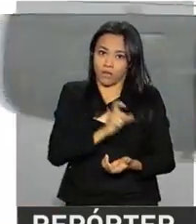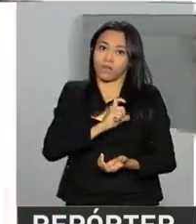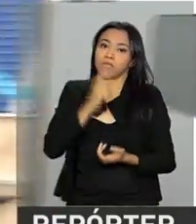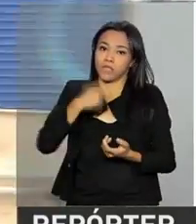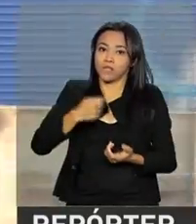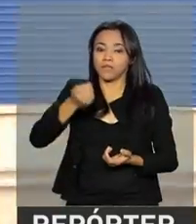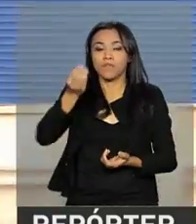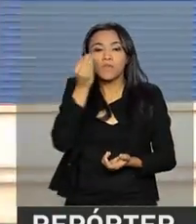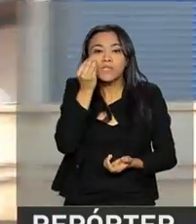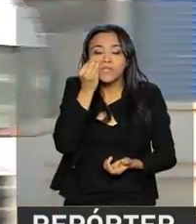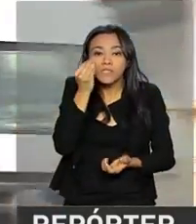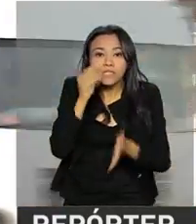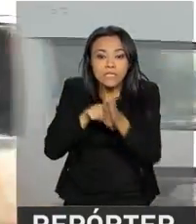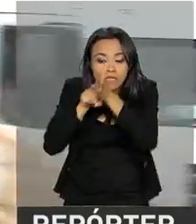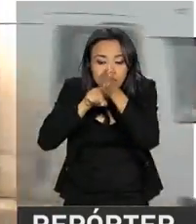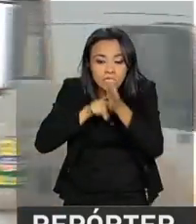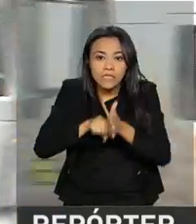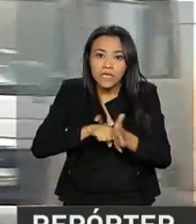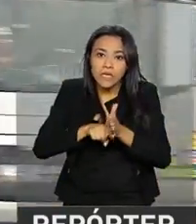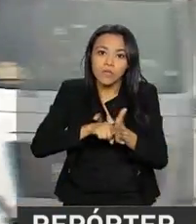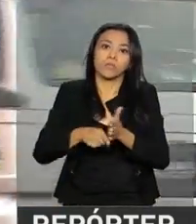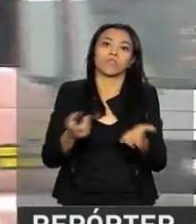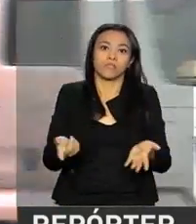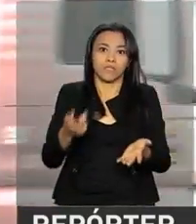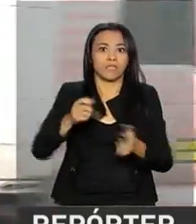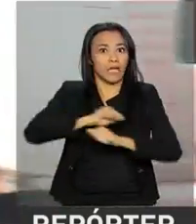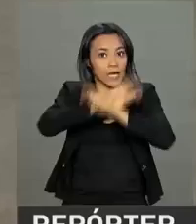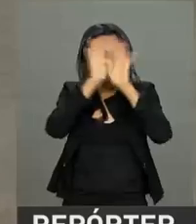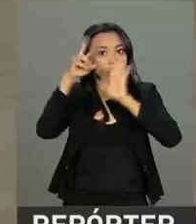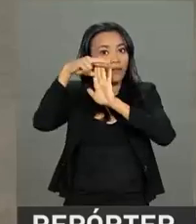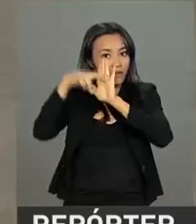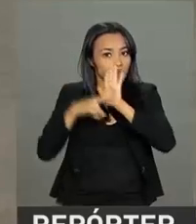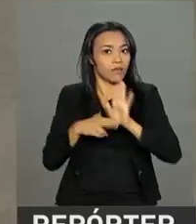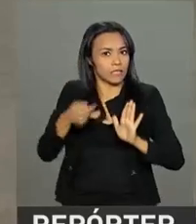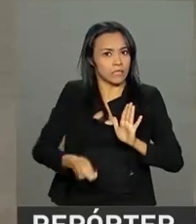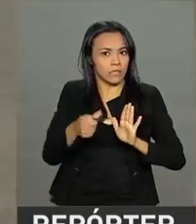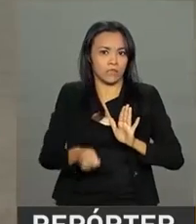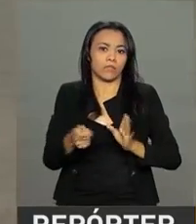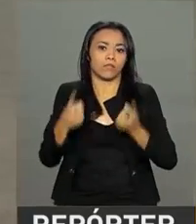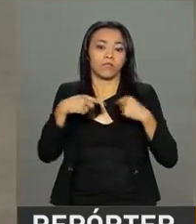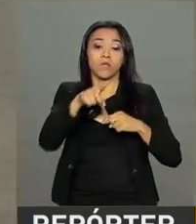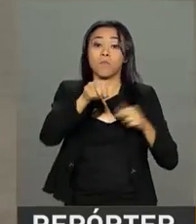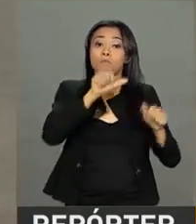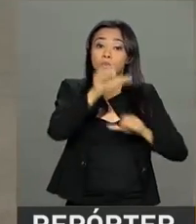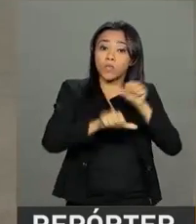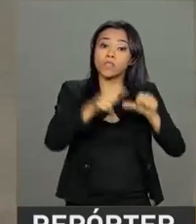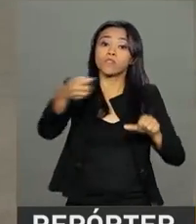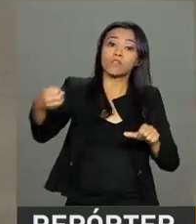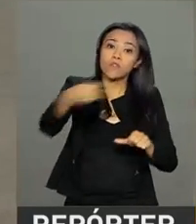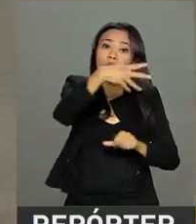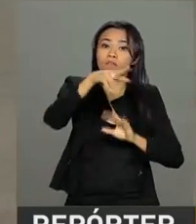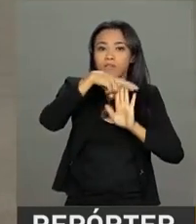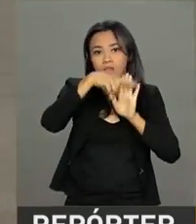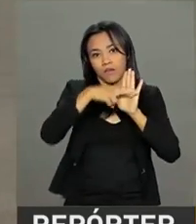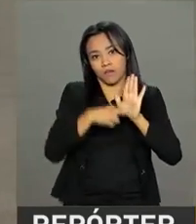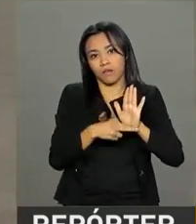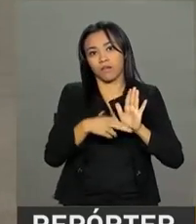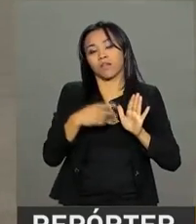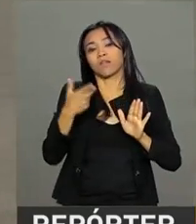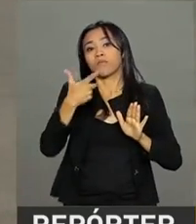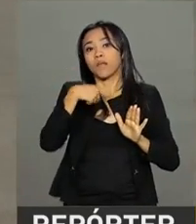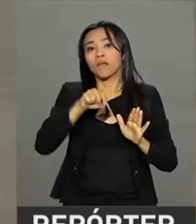para esse processo ficarão mais claras e exigentes entre as mudanças estão novas exigências para o credenciamento